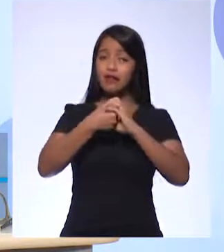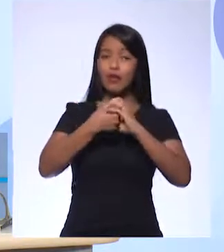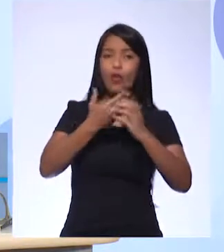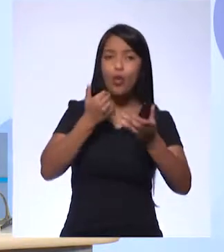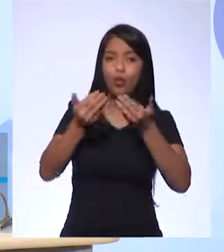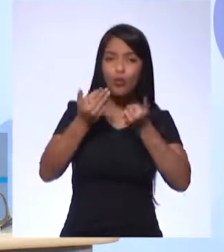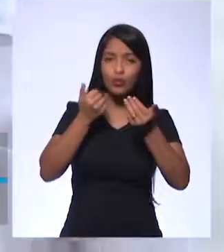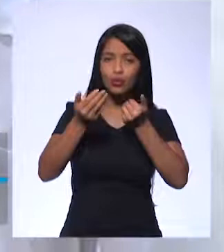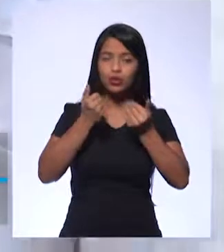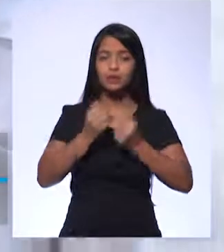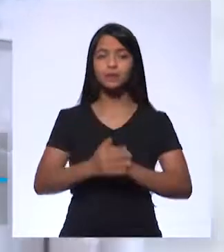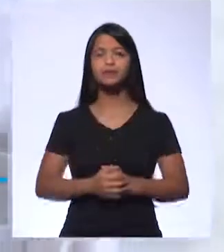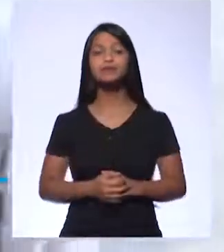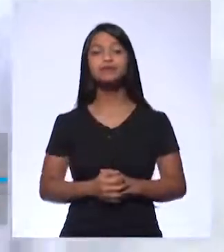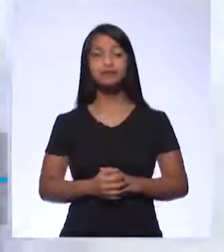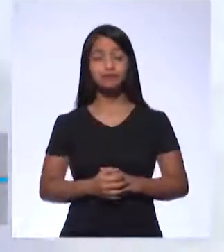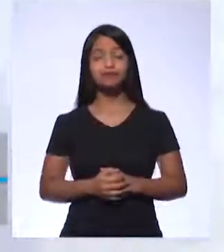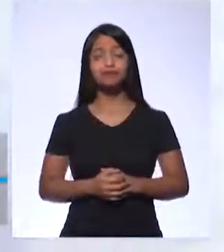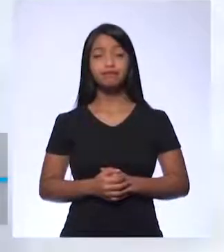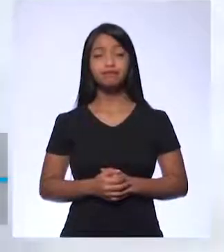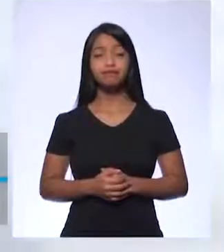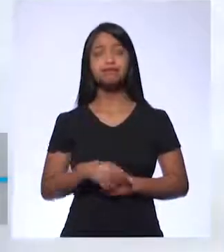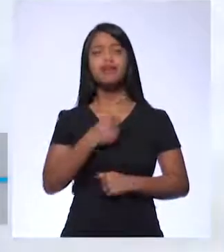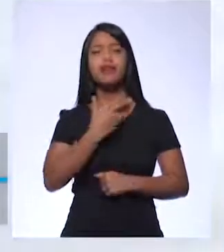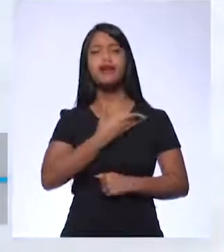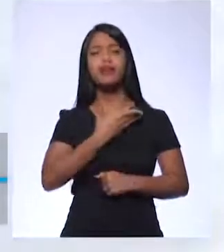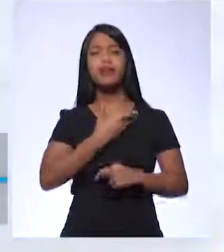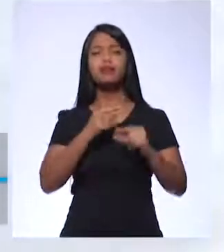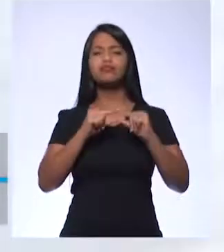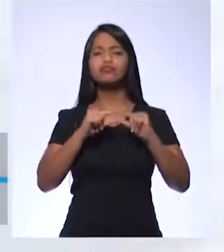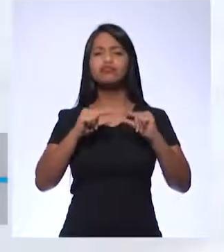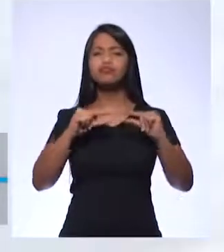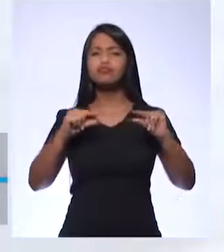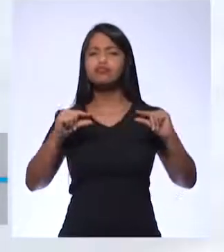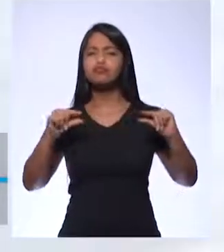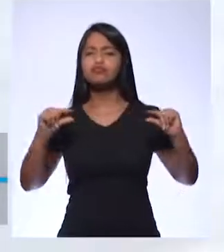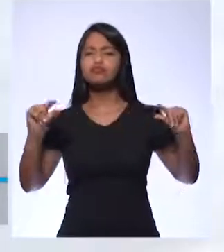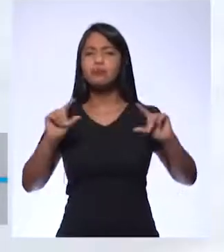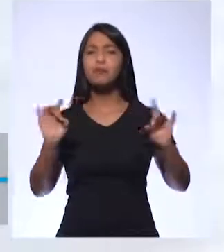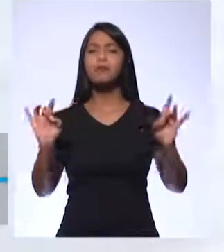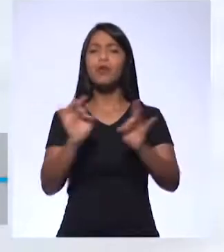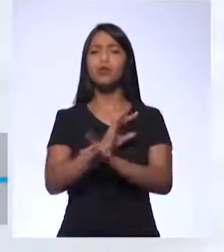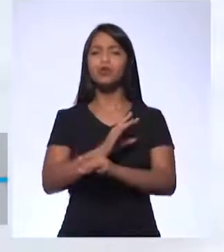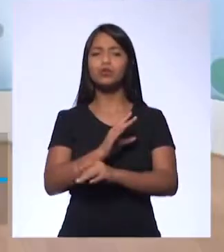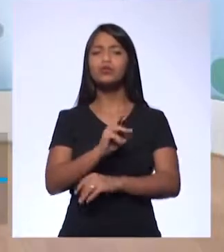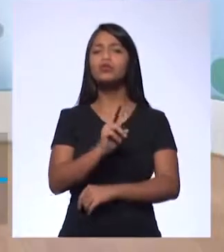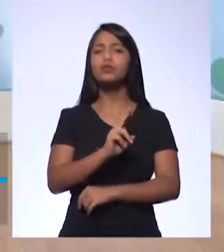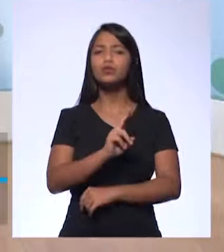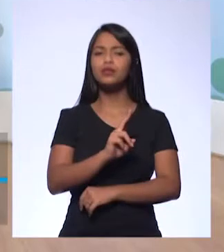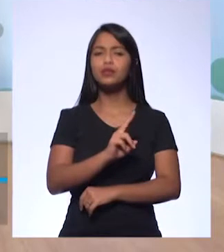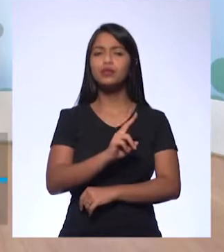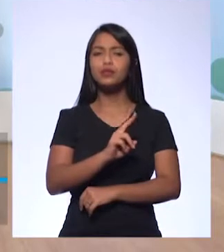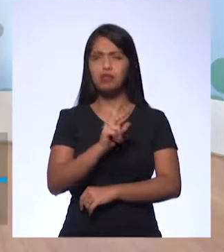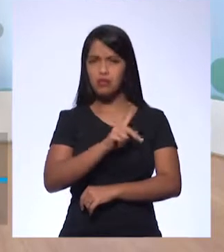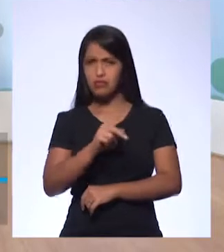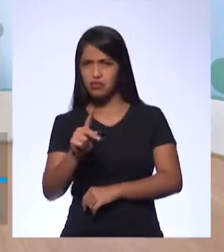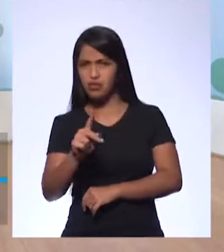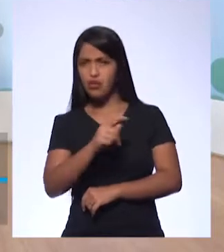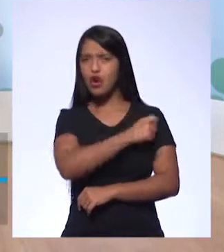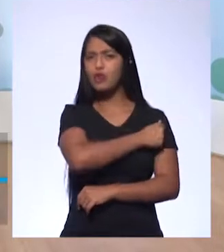Legal. Gente, então assim, quem foi o colega que deu a resposta bem completa aí? Peraí, professor. Foi professor ou foi